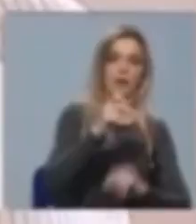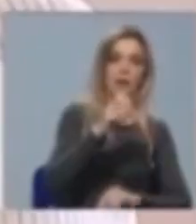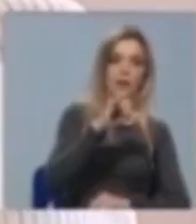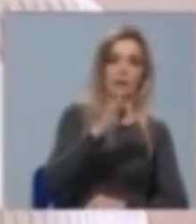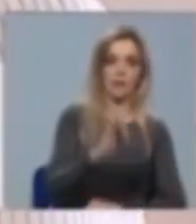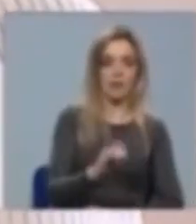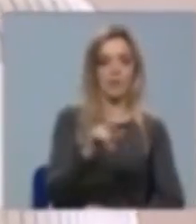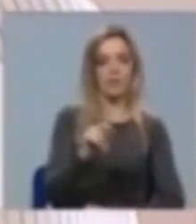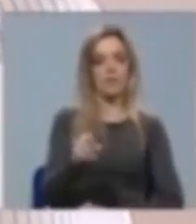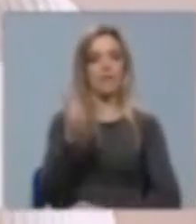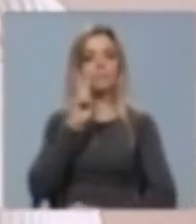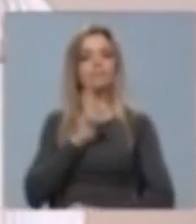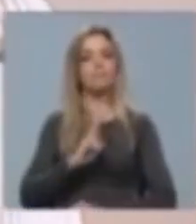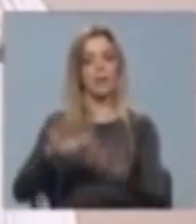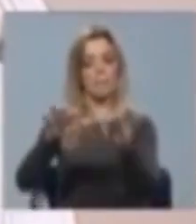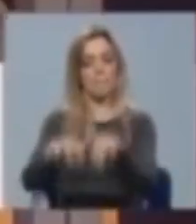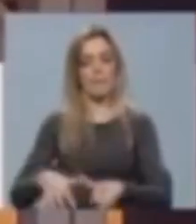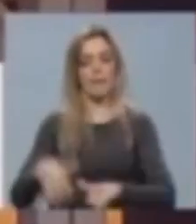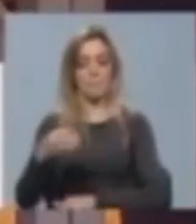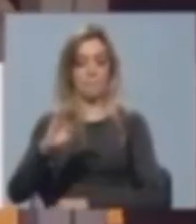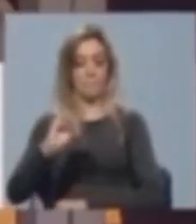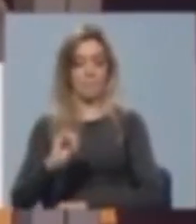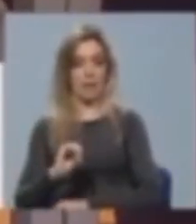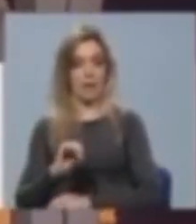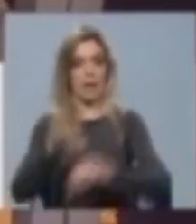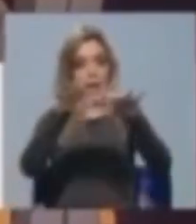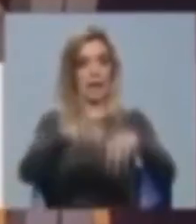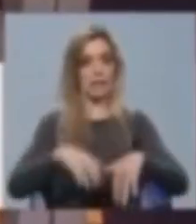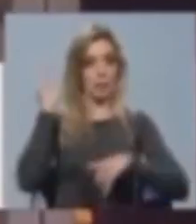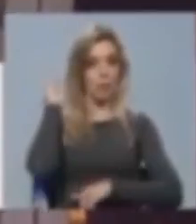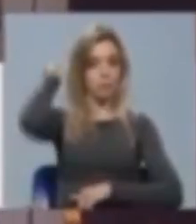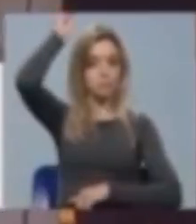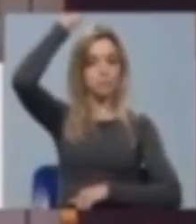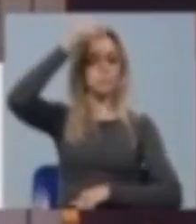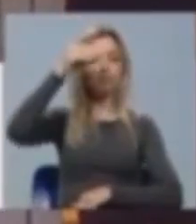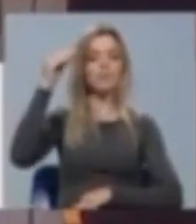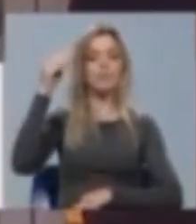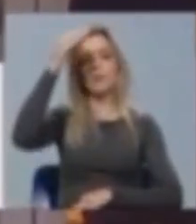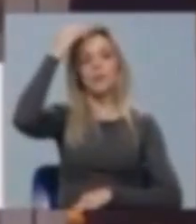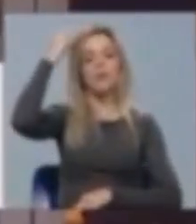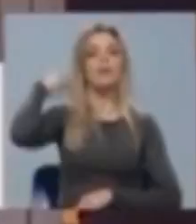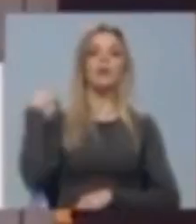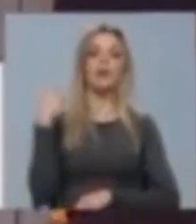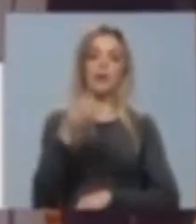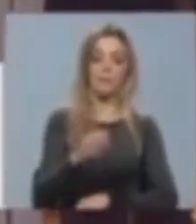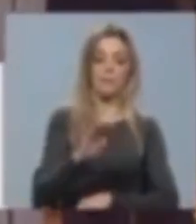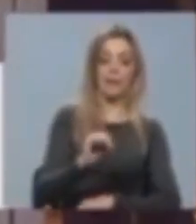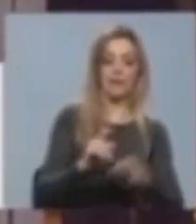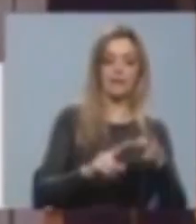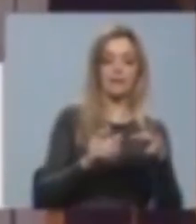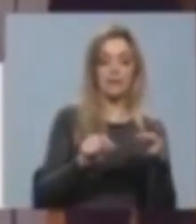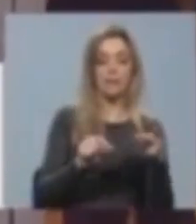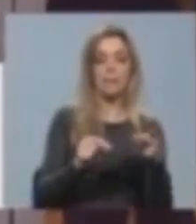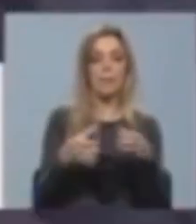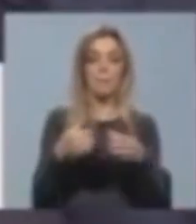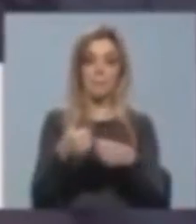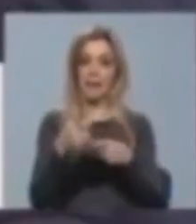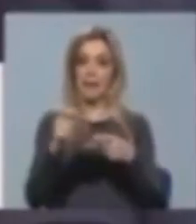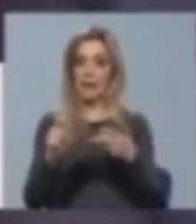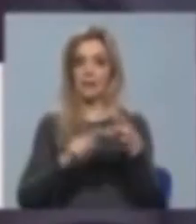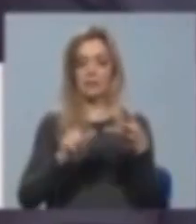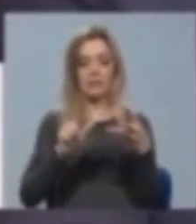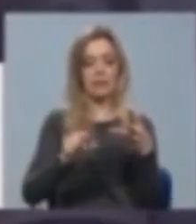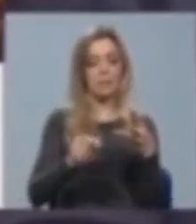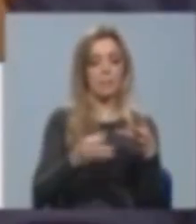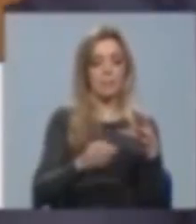a direção parlamentar do PS. Na Assembleia da República, o PS, o Bloco de Esquerda e o PSD têm iniciativas